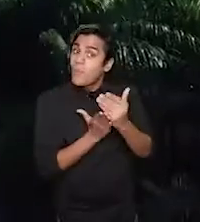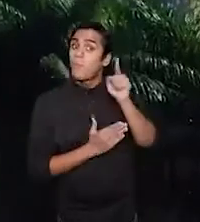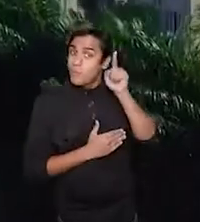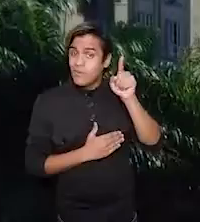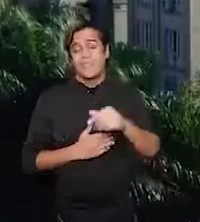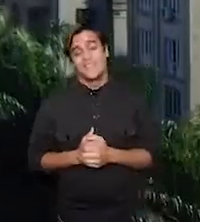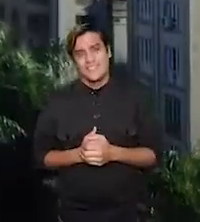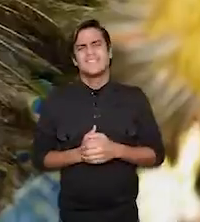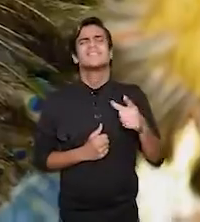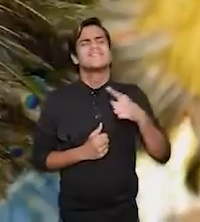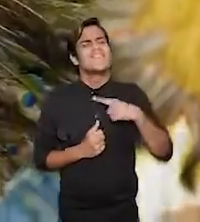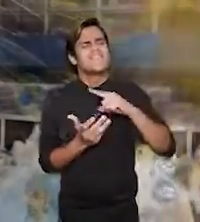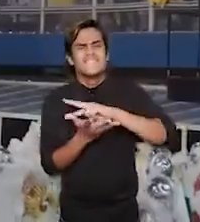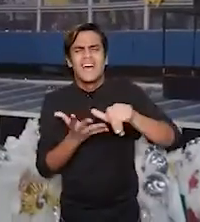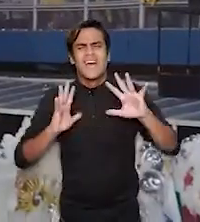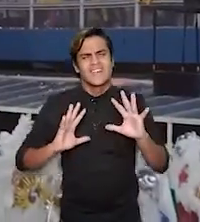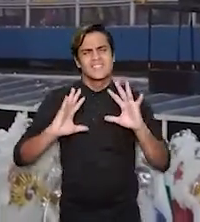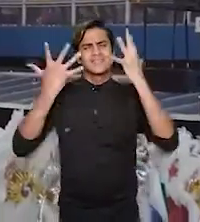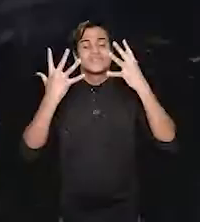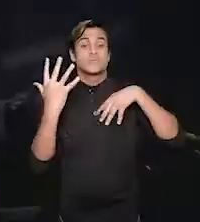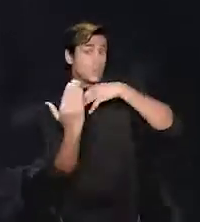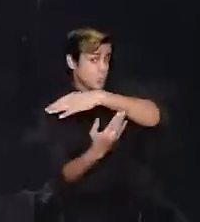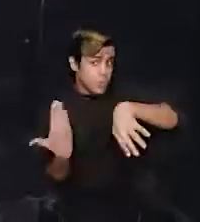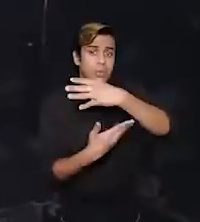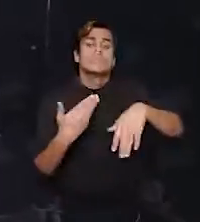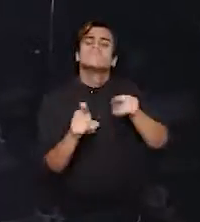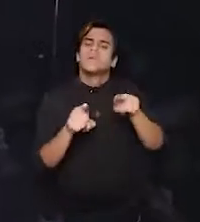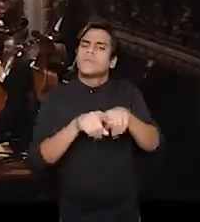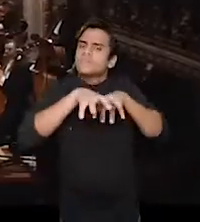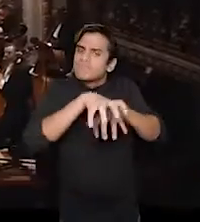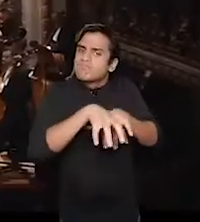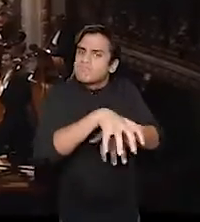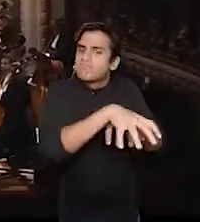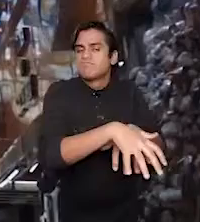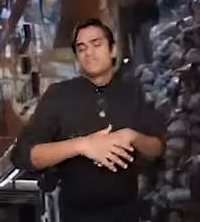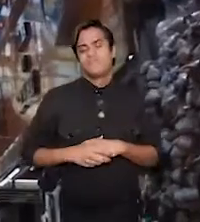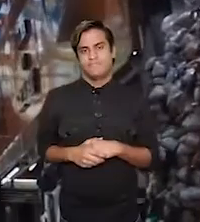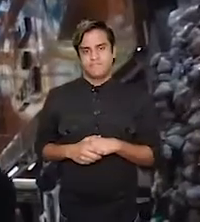Cenário de grandes espetáculos, revoluções e manifestações culturais.